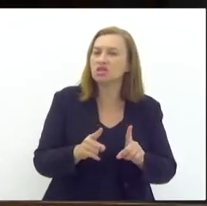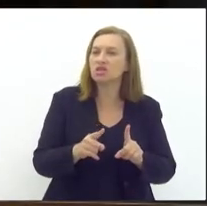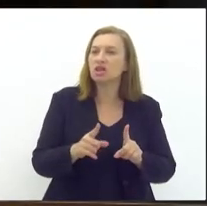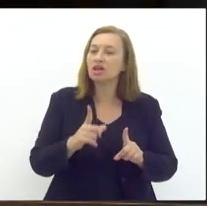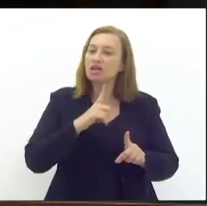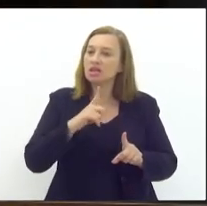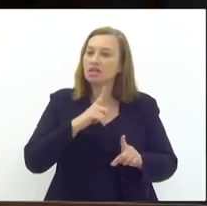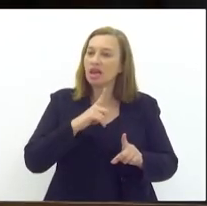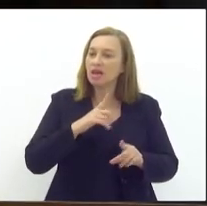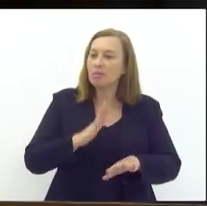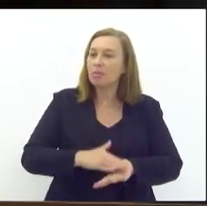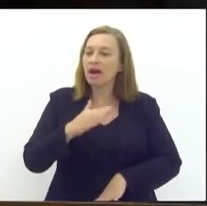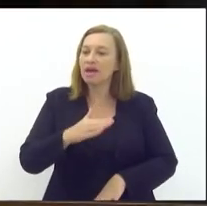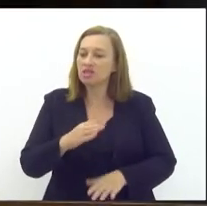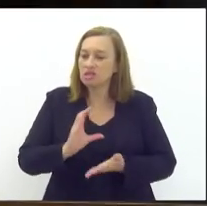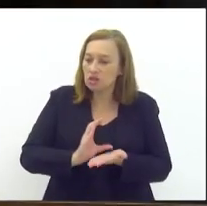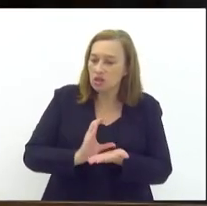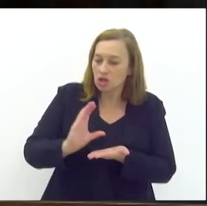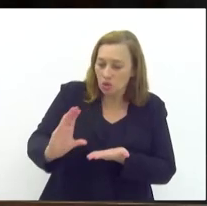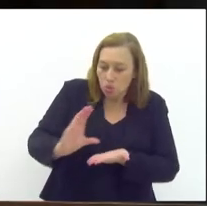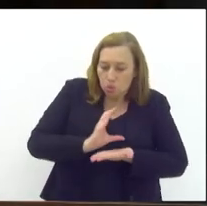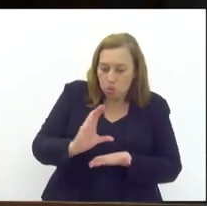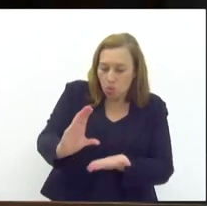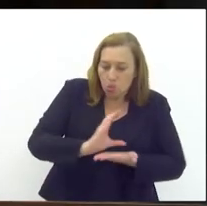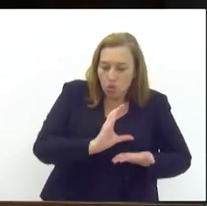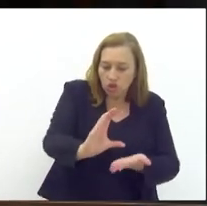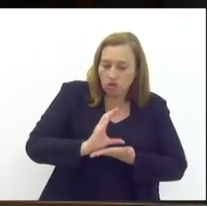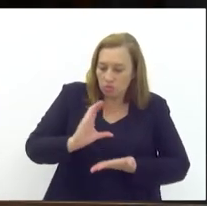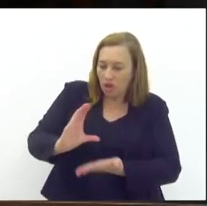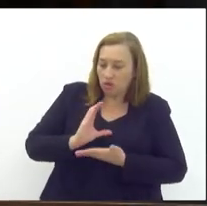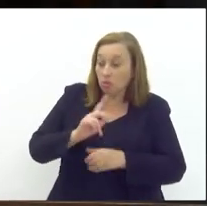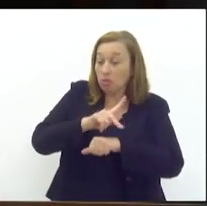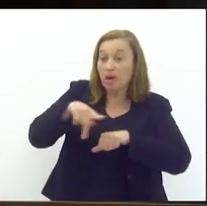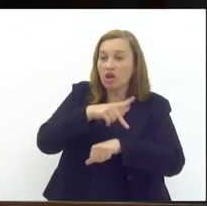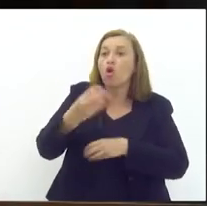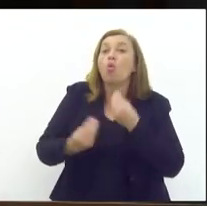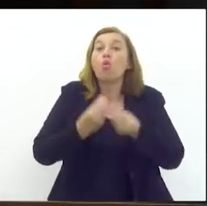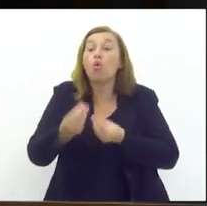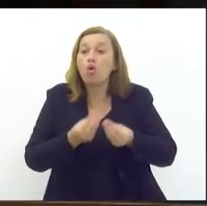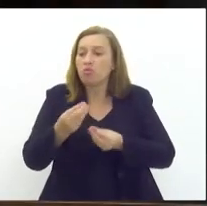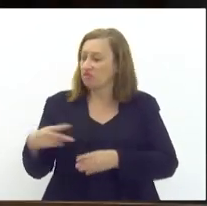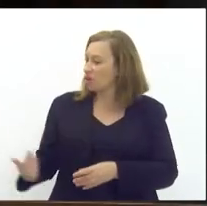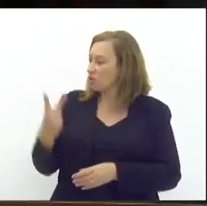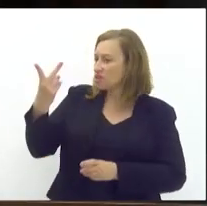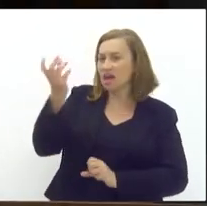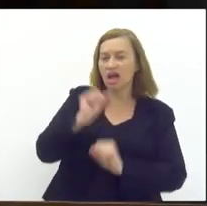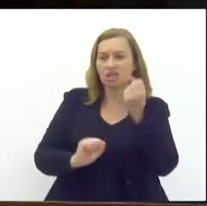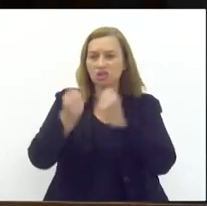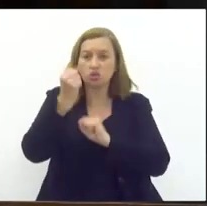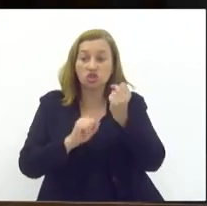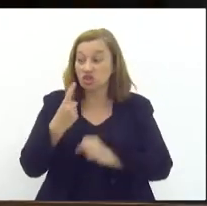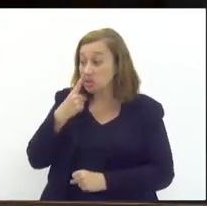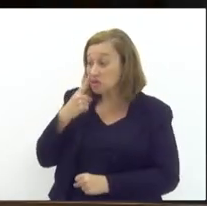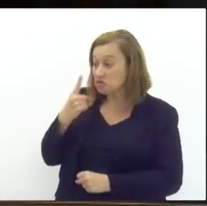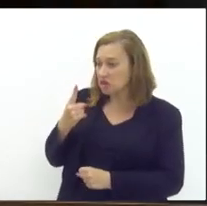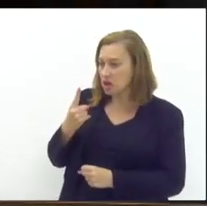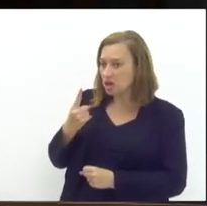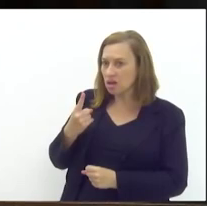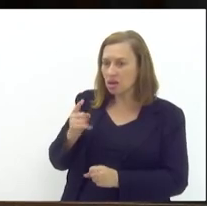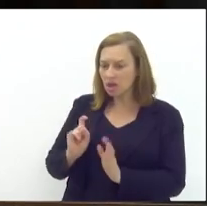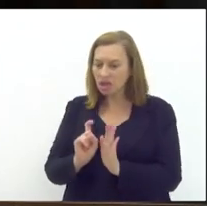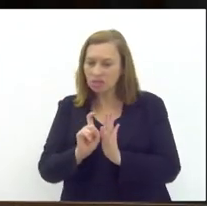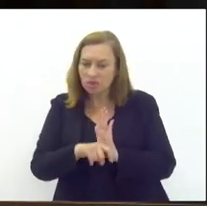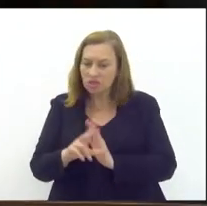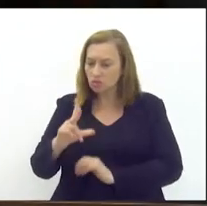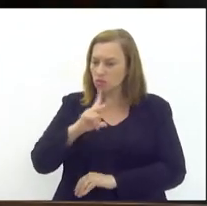investimento para o nosso país que ganha em competitividade internacional como é que a gente vai conseguir preservar nossas indústrias quando a gente vê que a tributação do próprio Estado